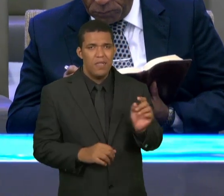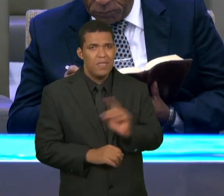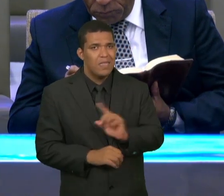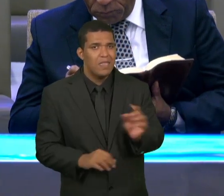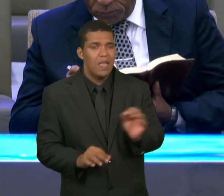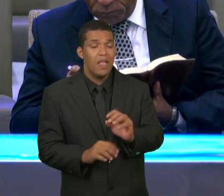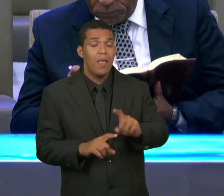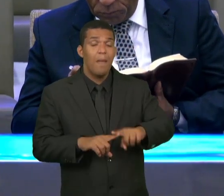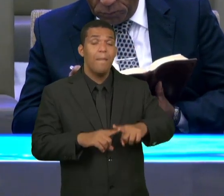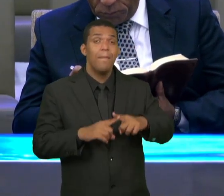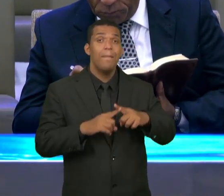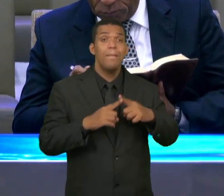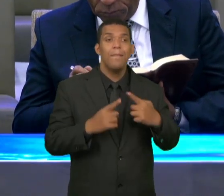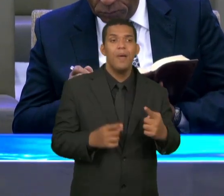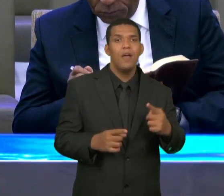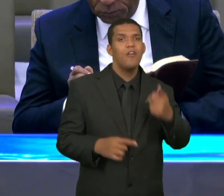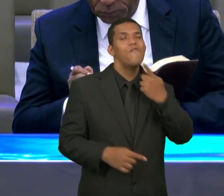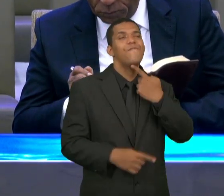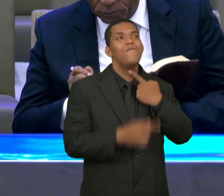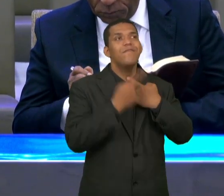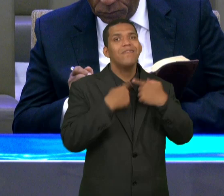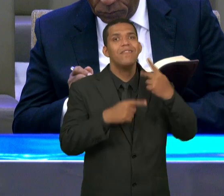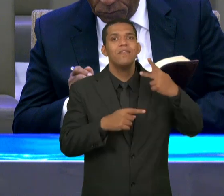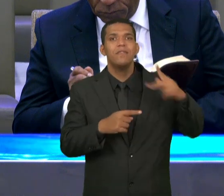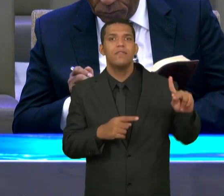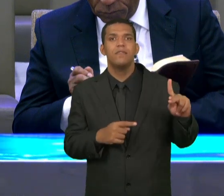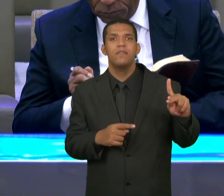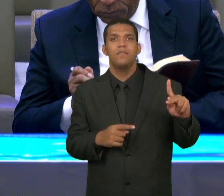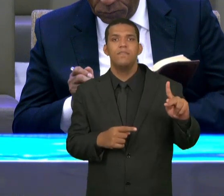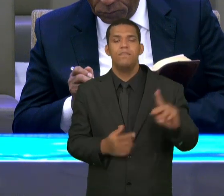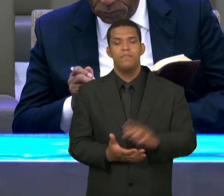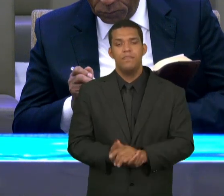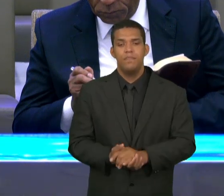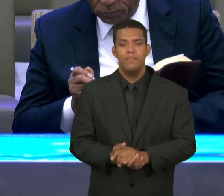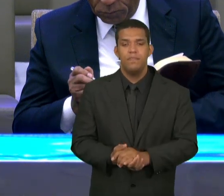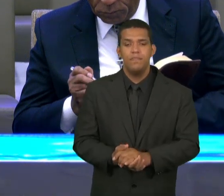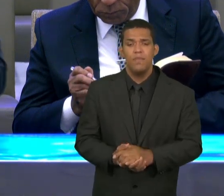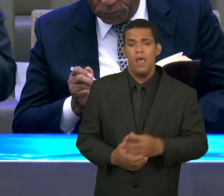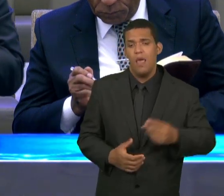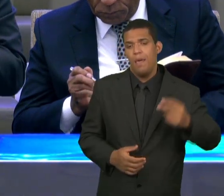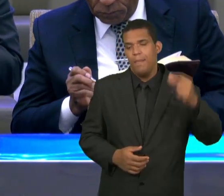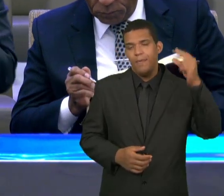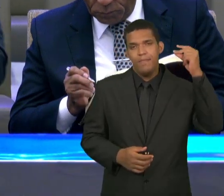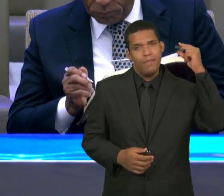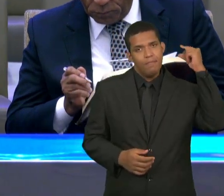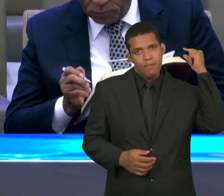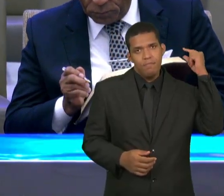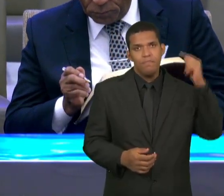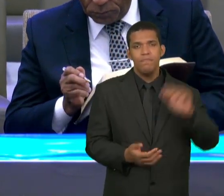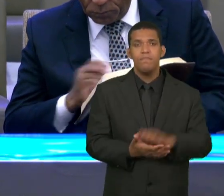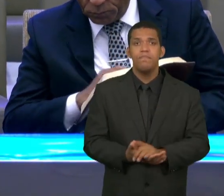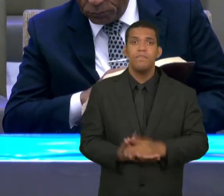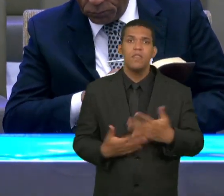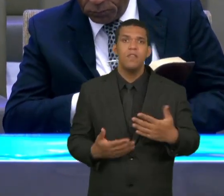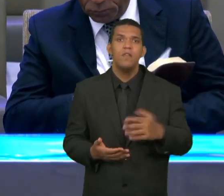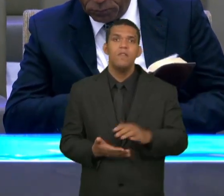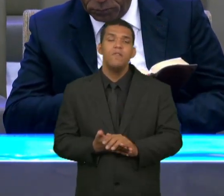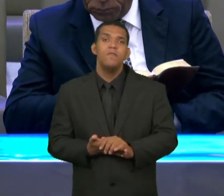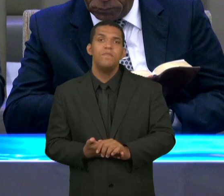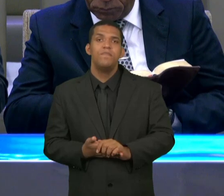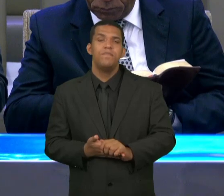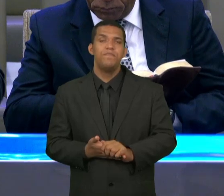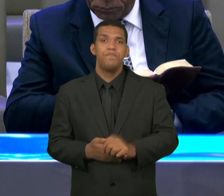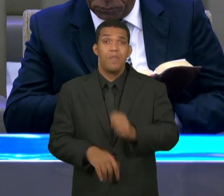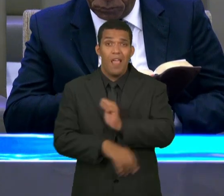seu propósito em Cristo Jesus, desde os tempos eternos. Efésios 1,12